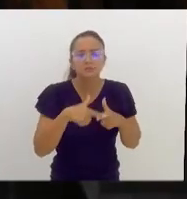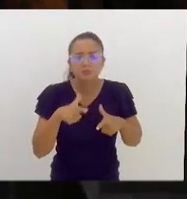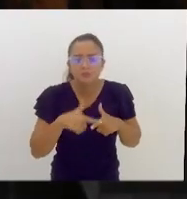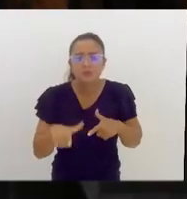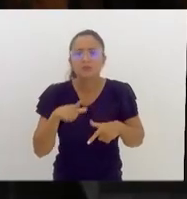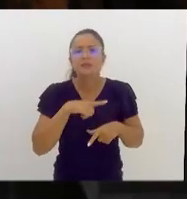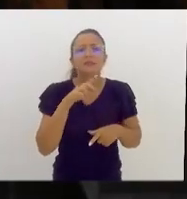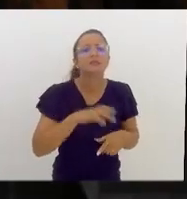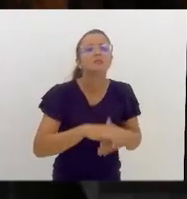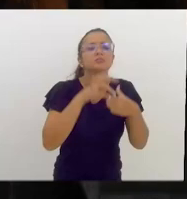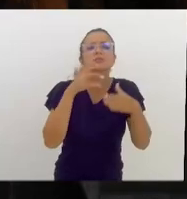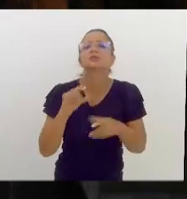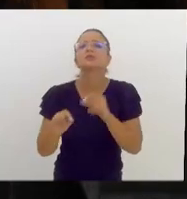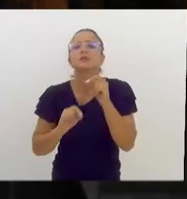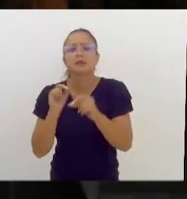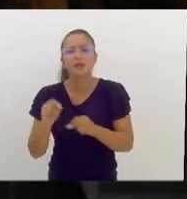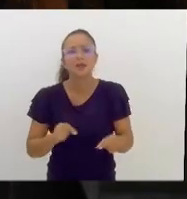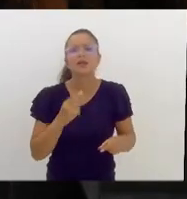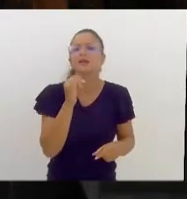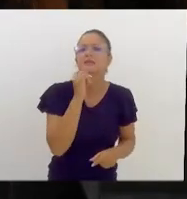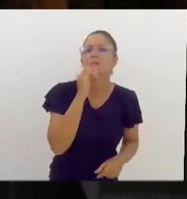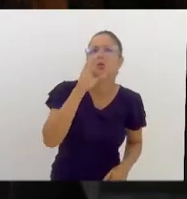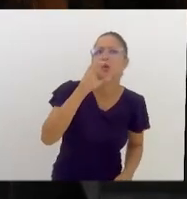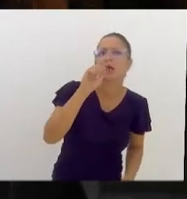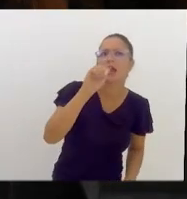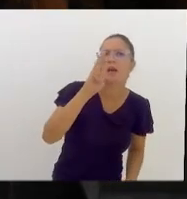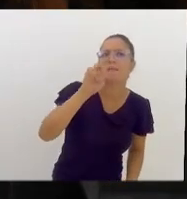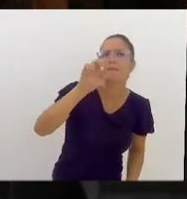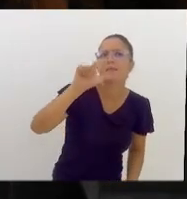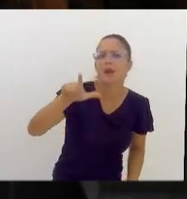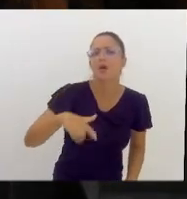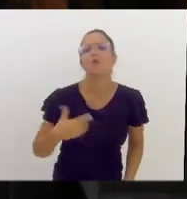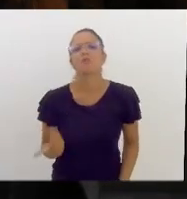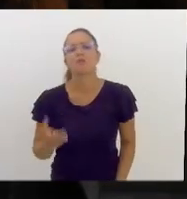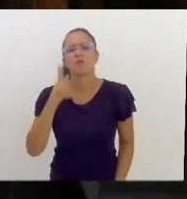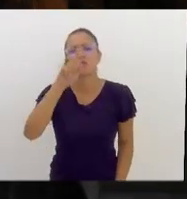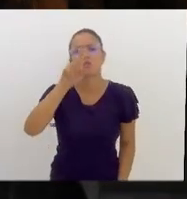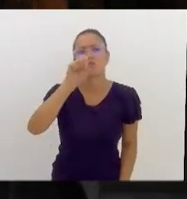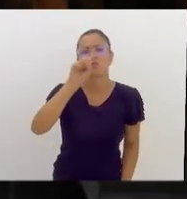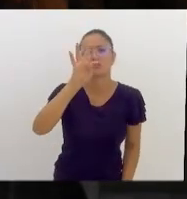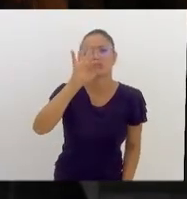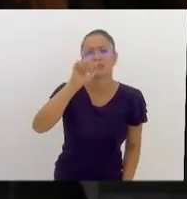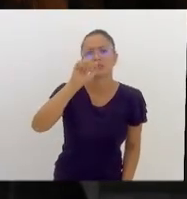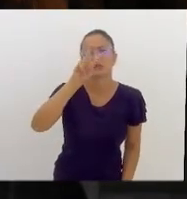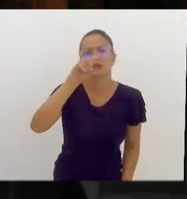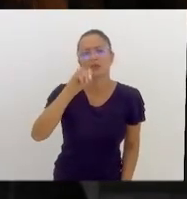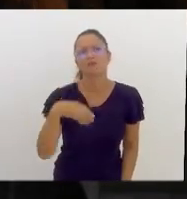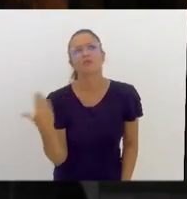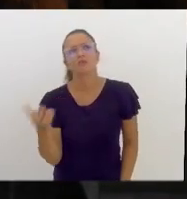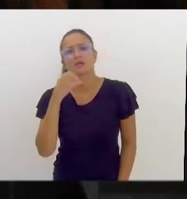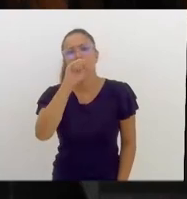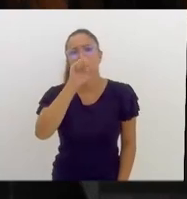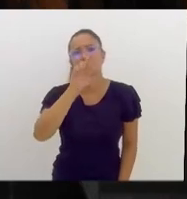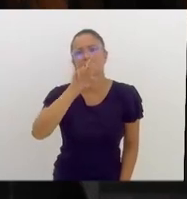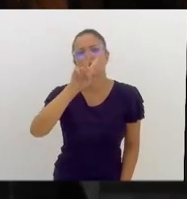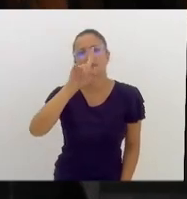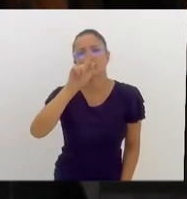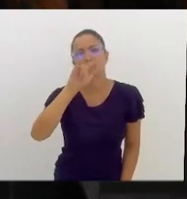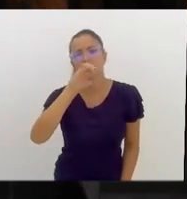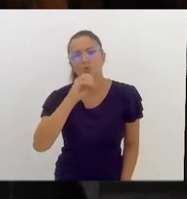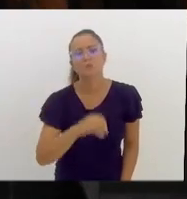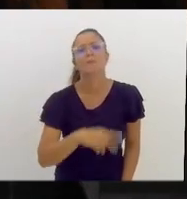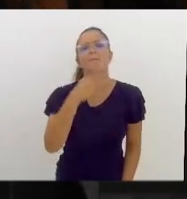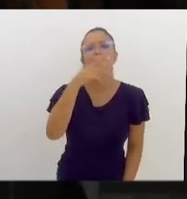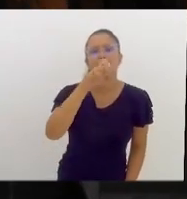responsáveis. Sérgio Cabral, Gustavo Barbosa, Sérgio Rui, todos eles,